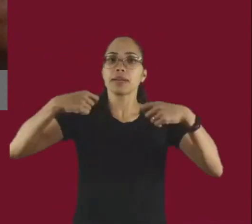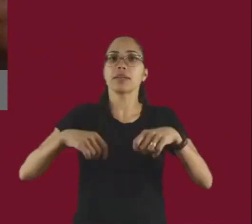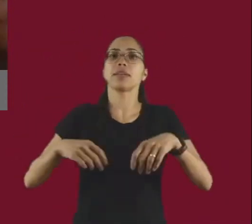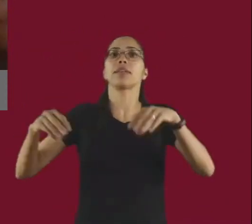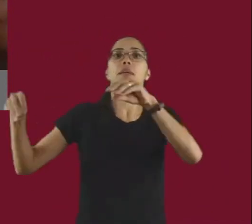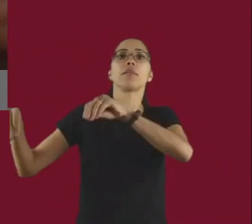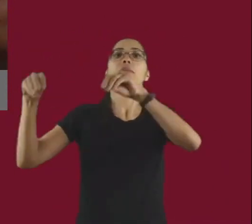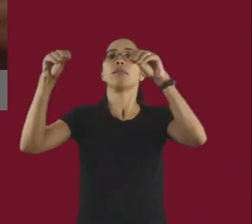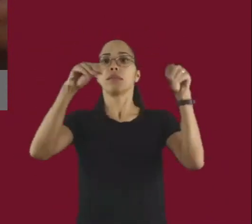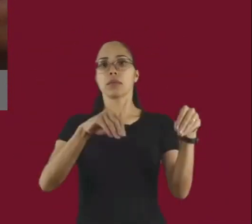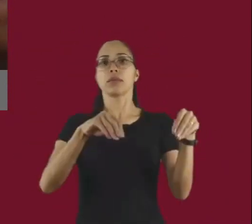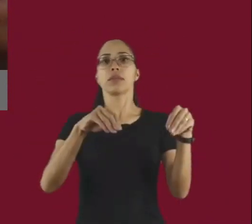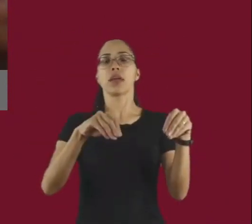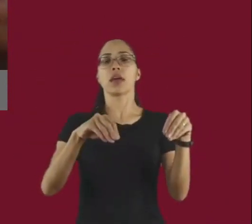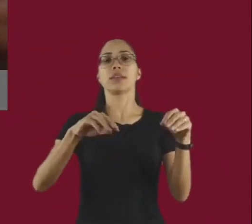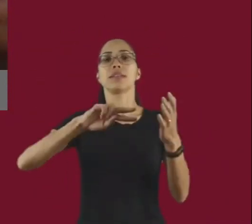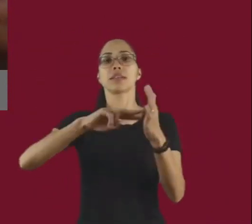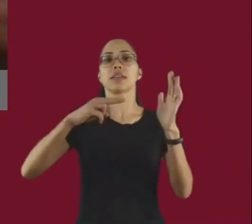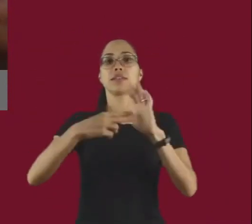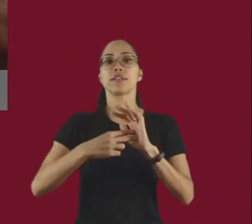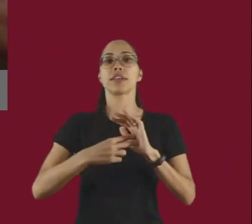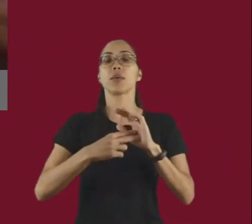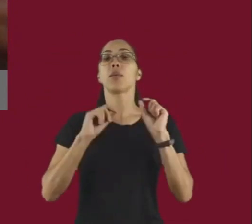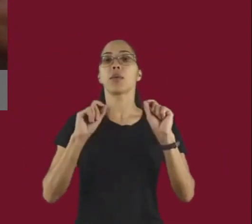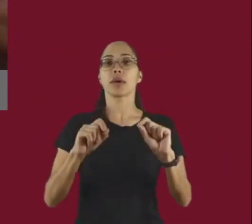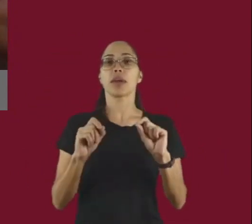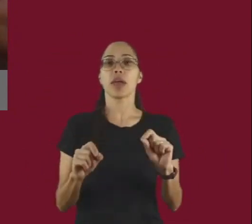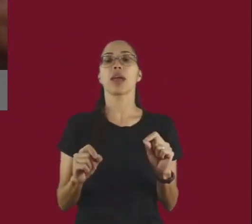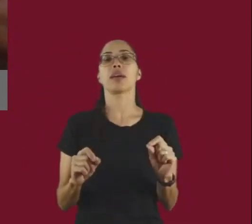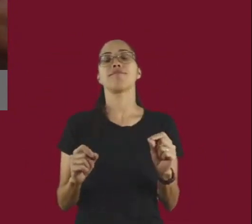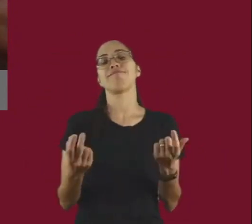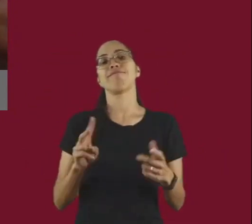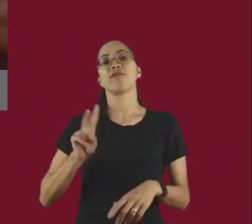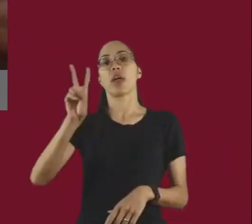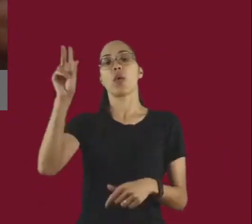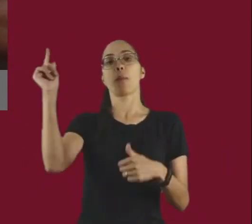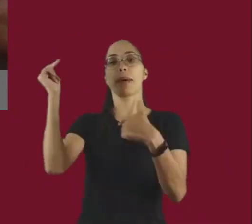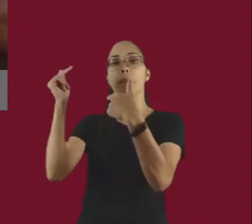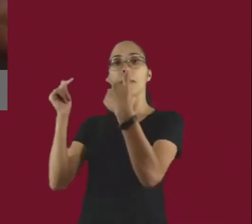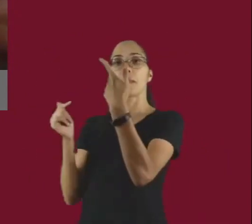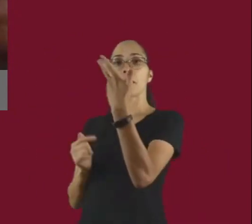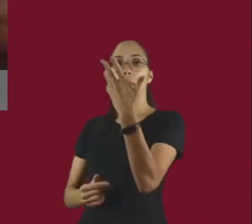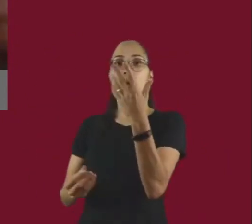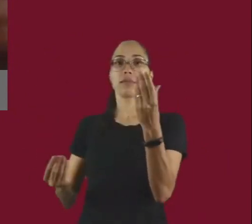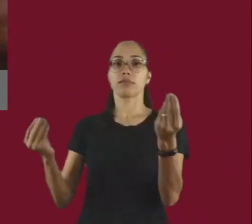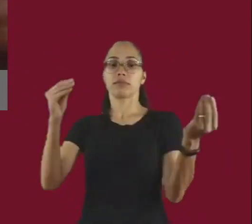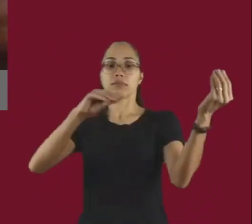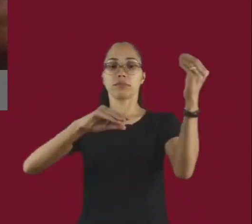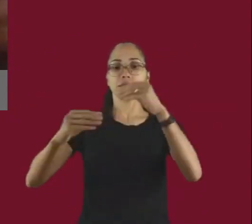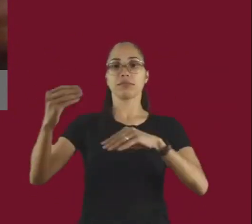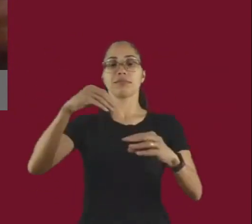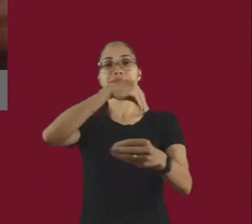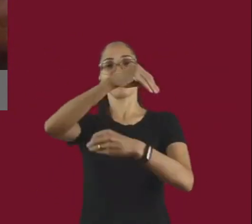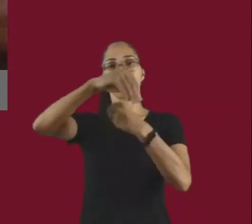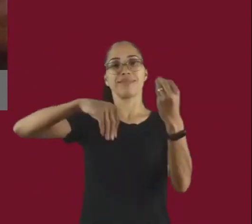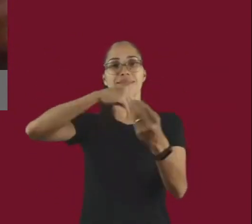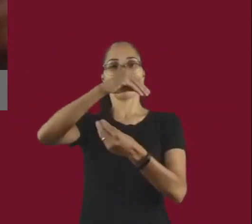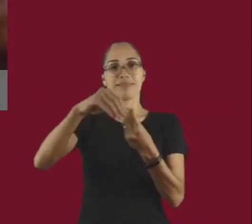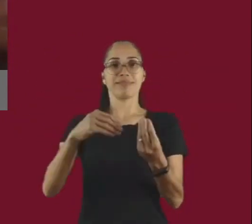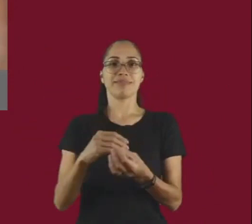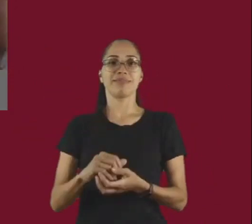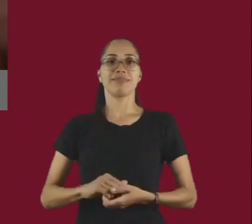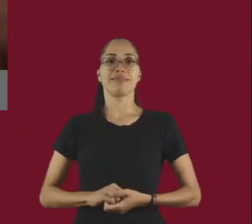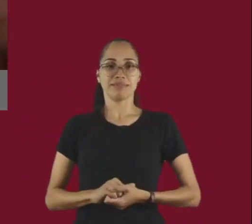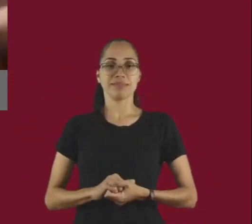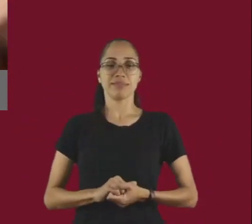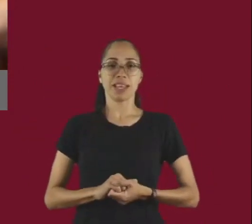E isso significa colocar no centro outros valores. Ou seja, a gente